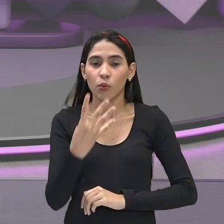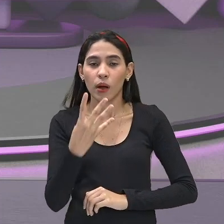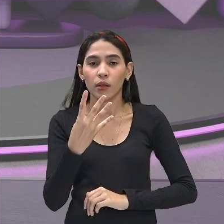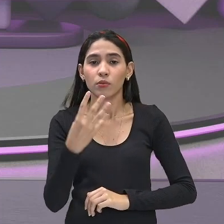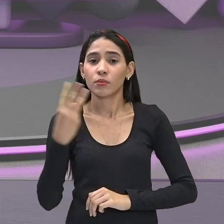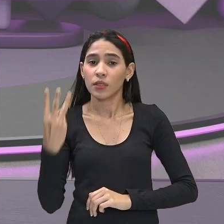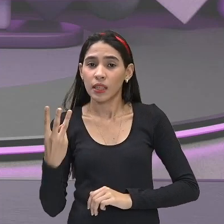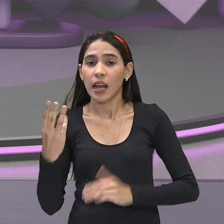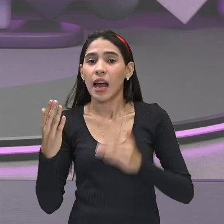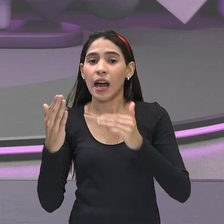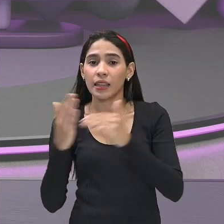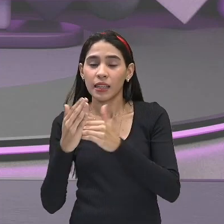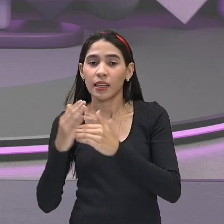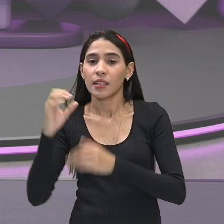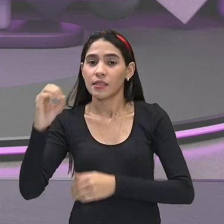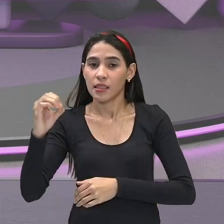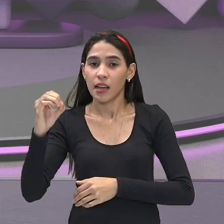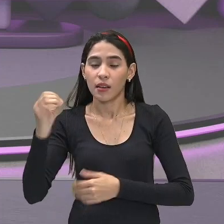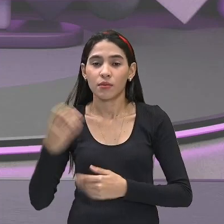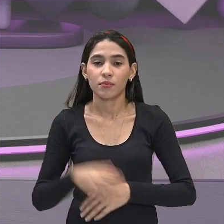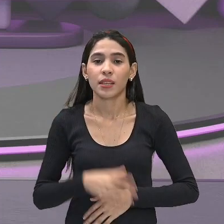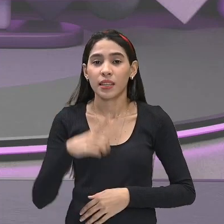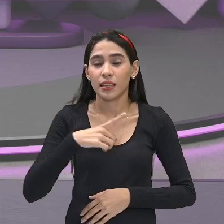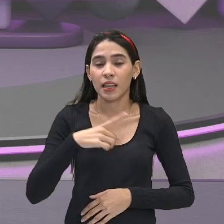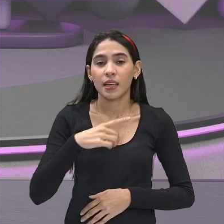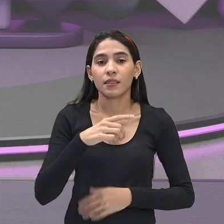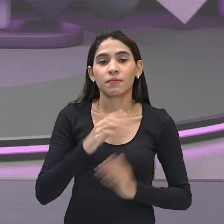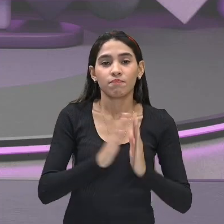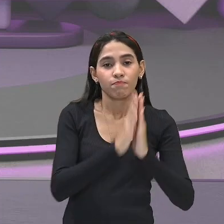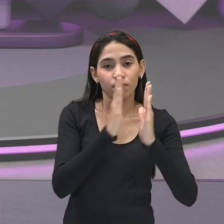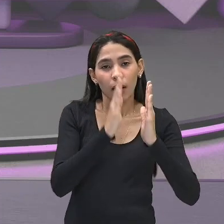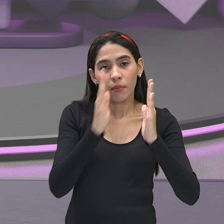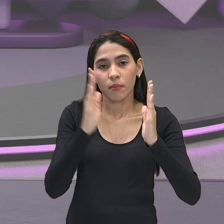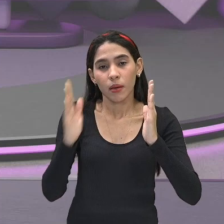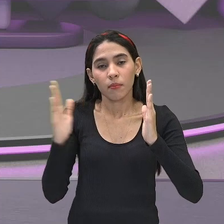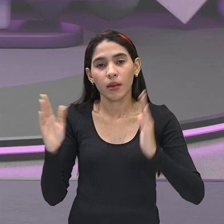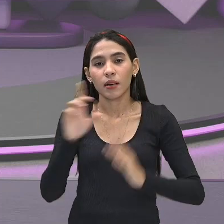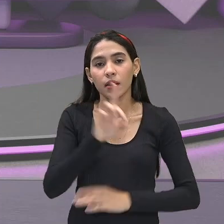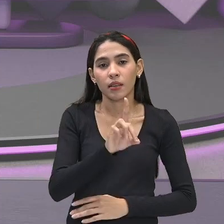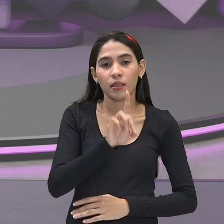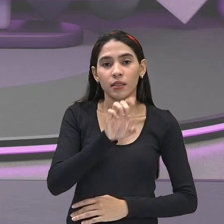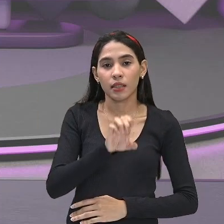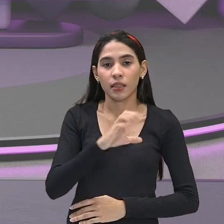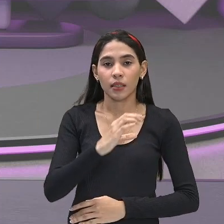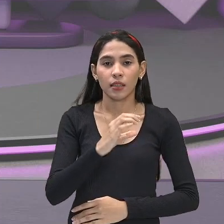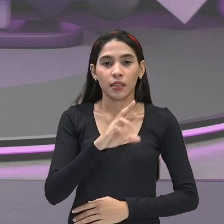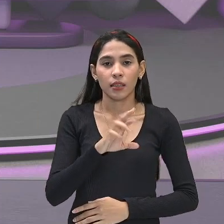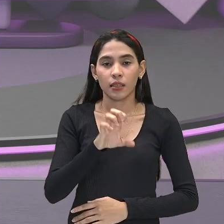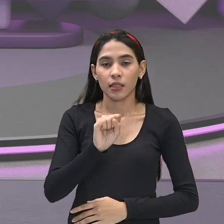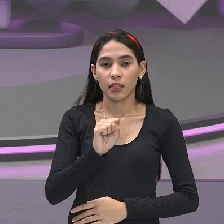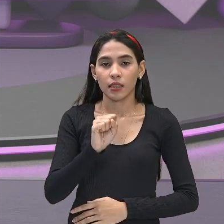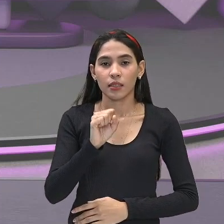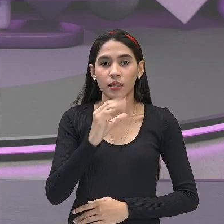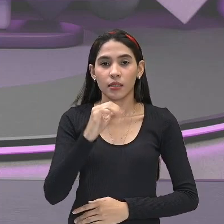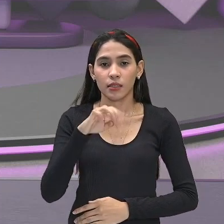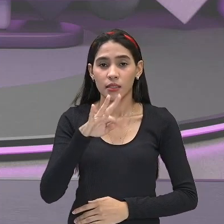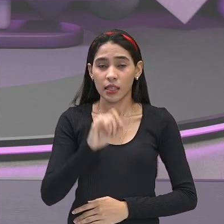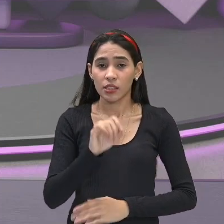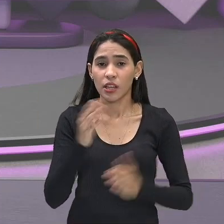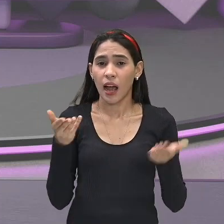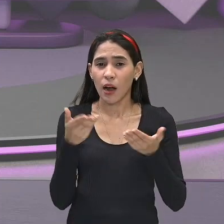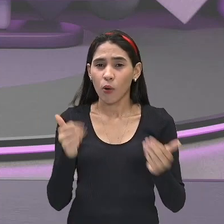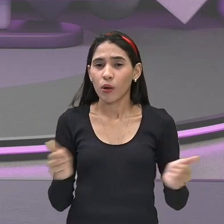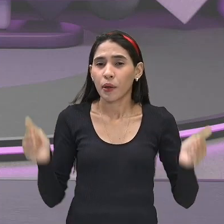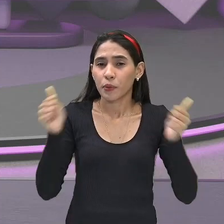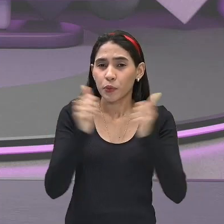0. Temos uma sequência decrescente, tá? Agora, se a gente quiser juntar esses dois valores, né, tanto aqui